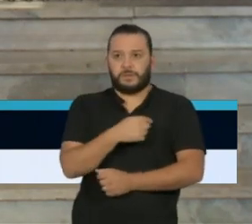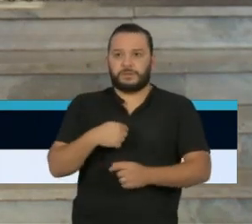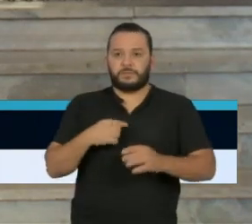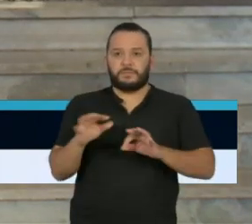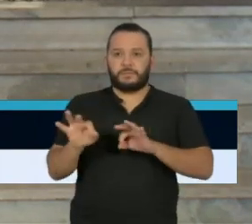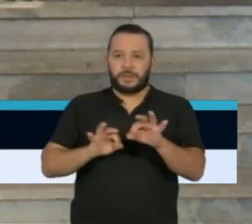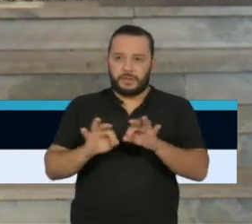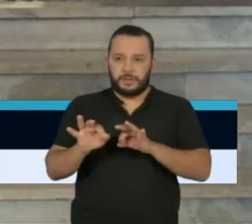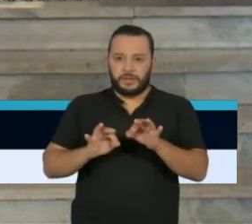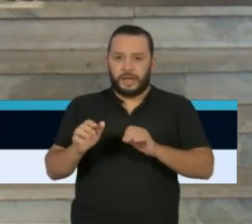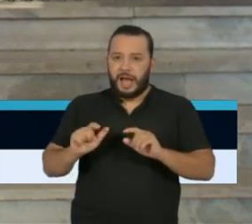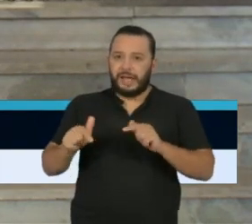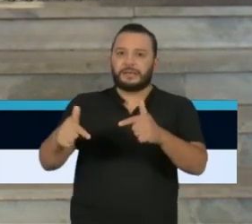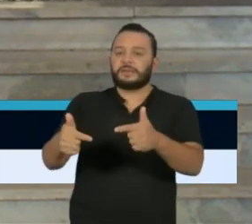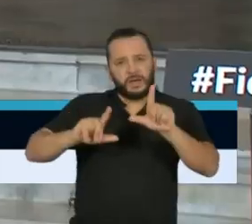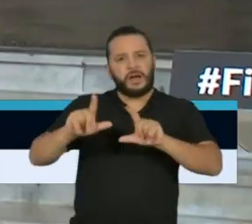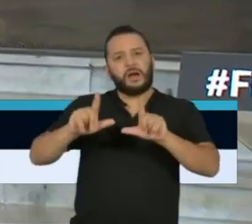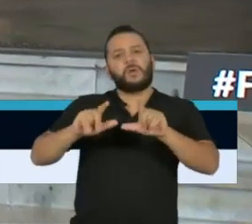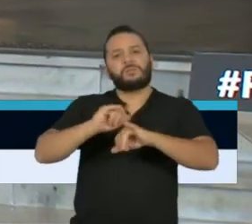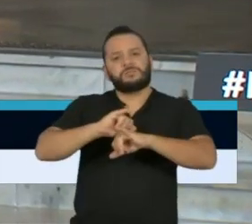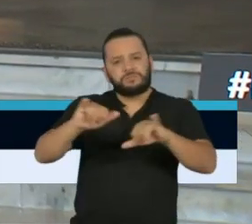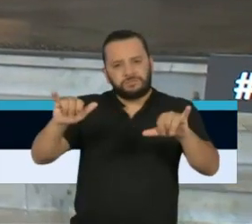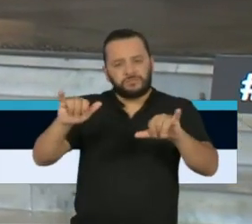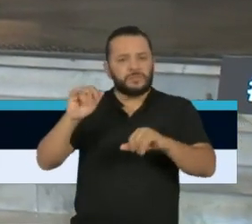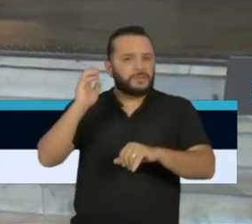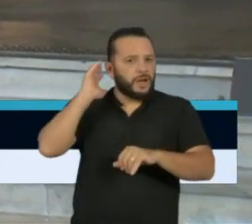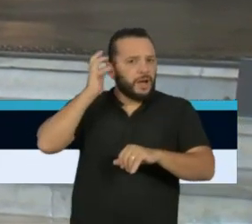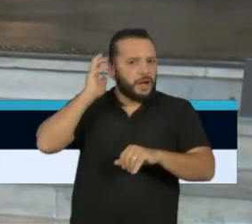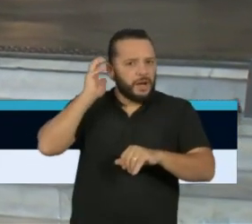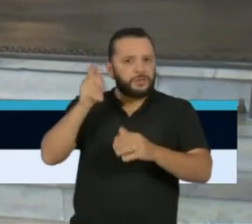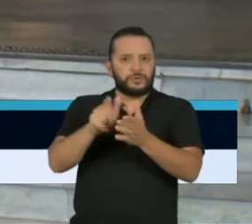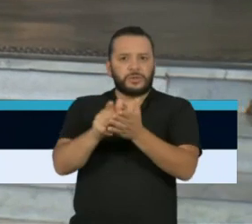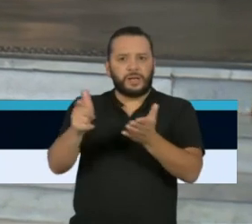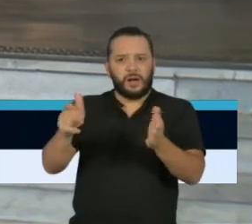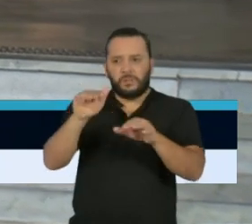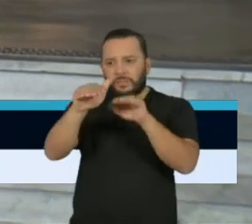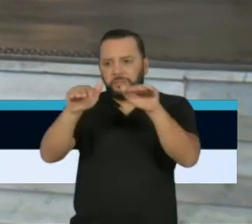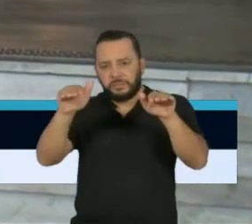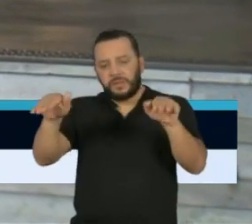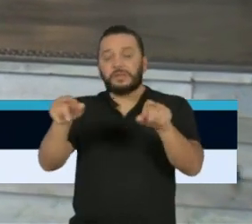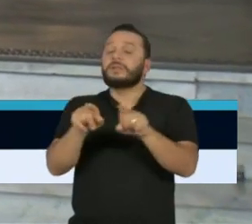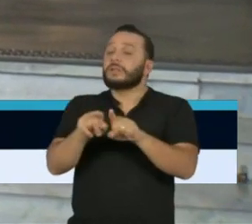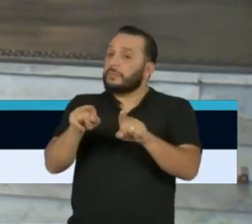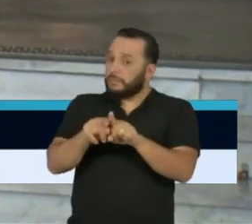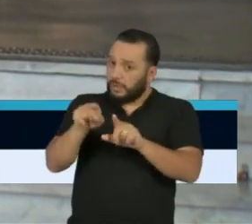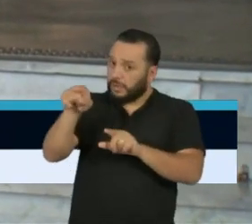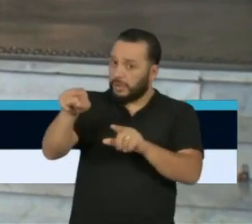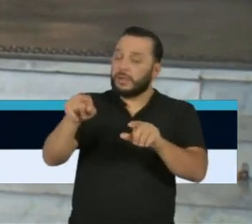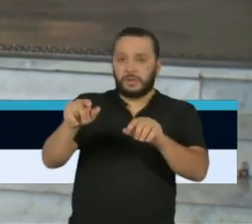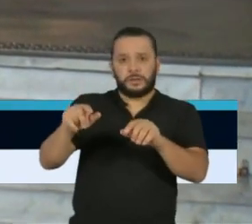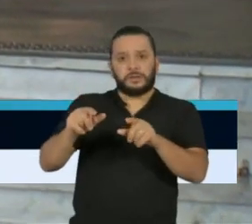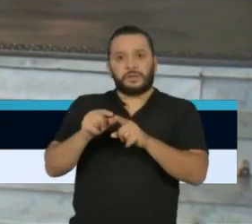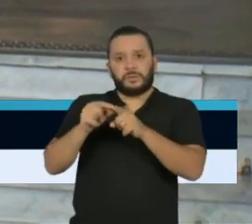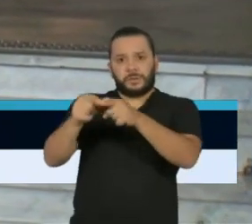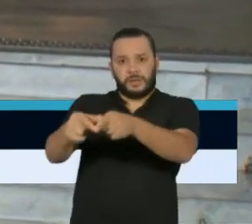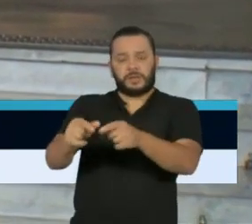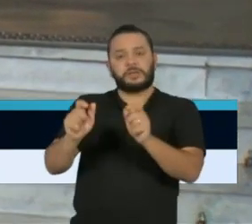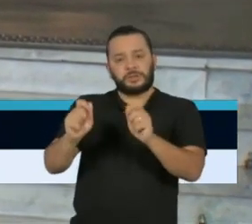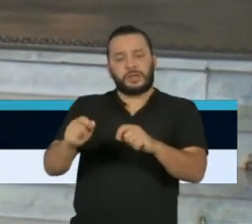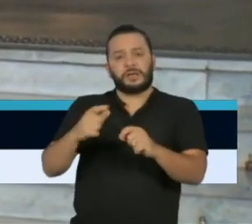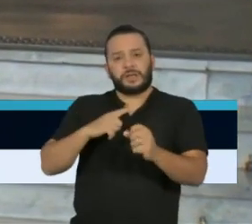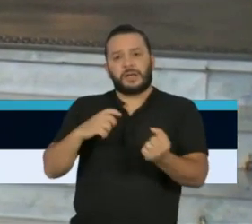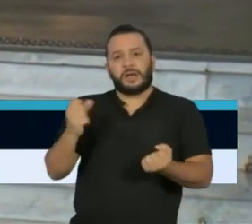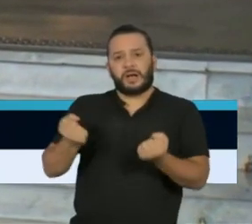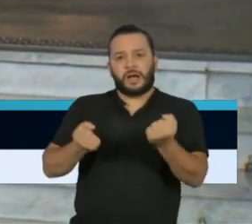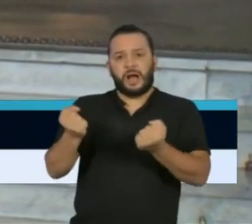ações relativas às comunidades. Nessas comunidades a gente tem feito campanha de conscientização utilizando carros de som que